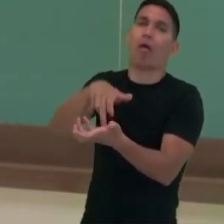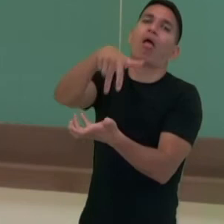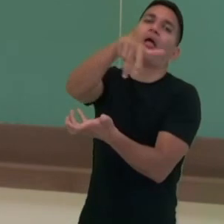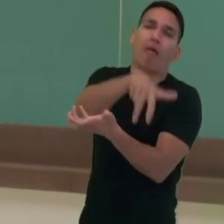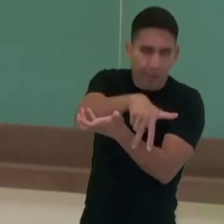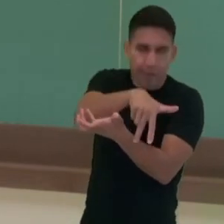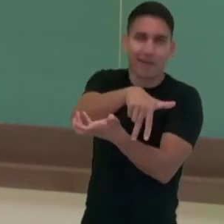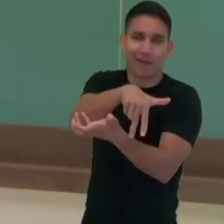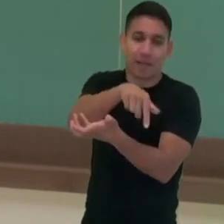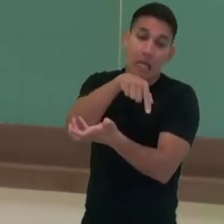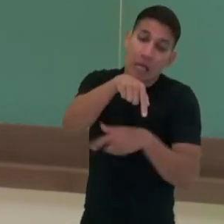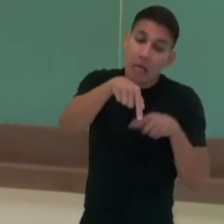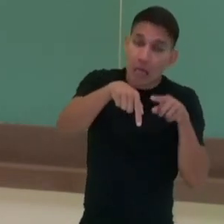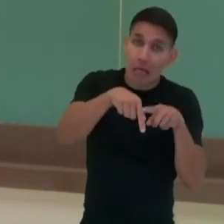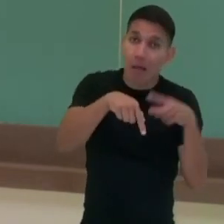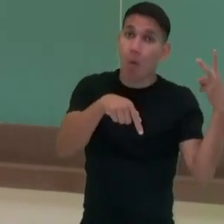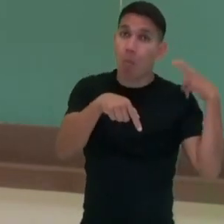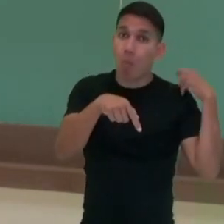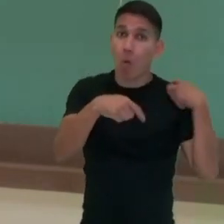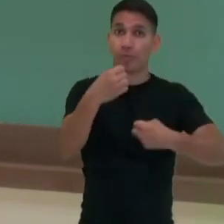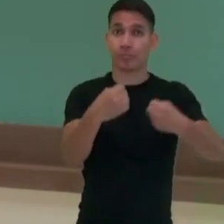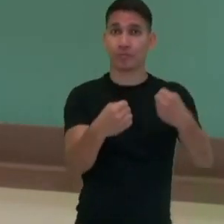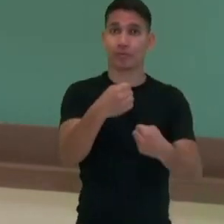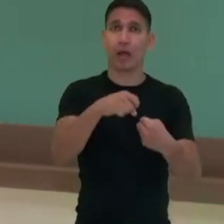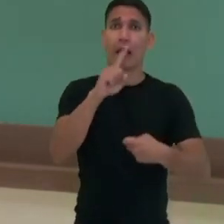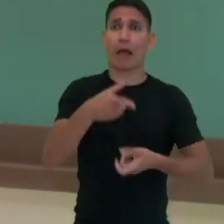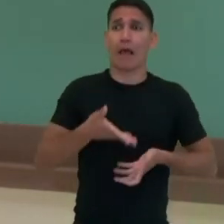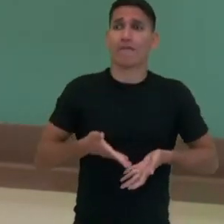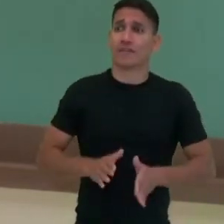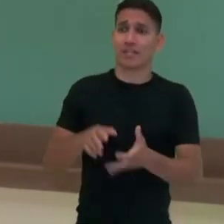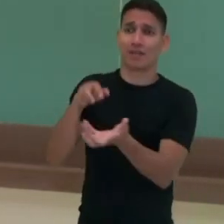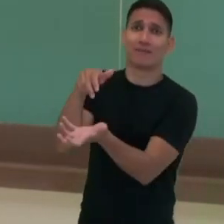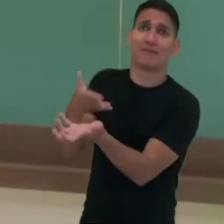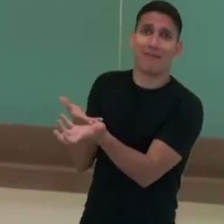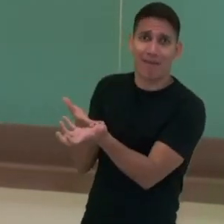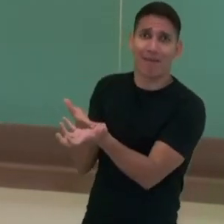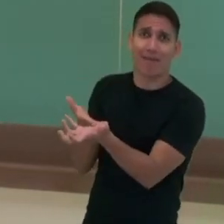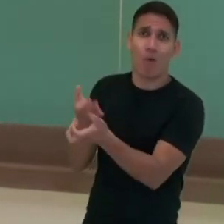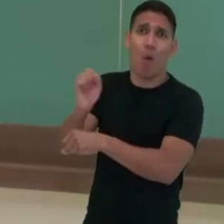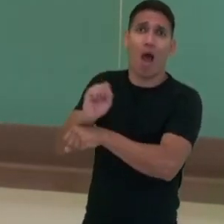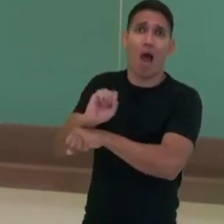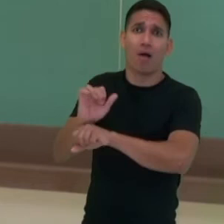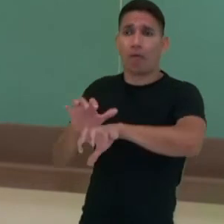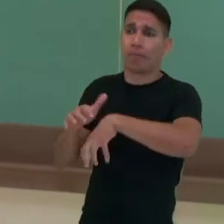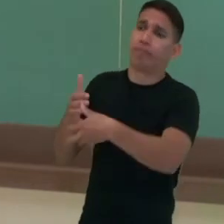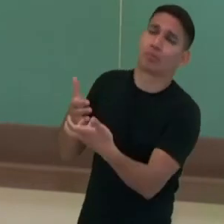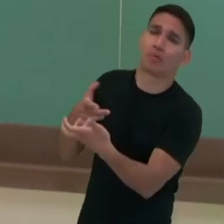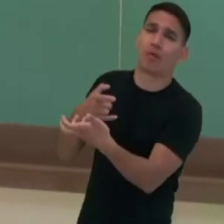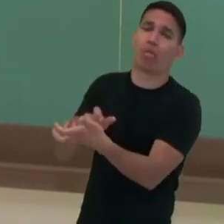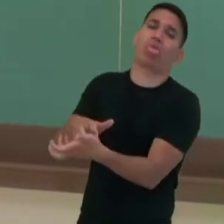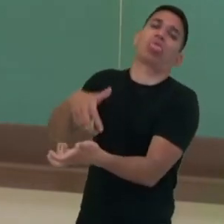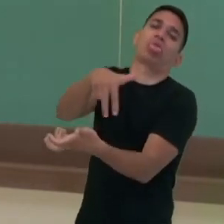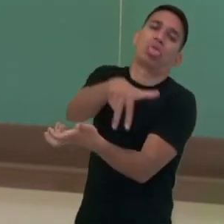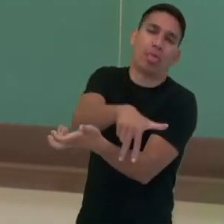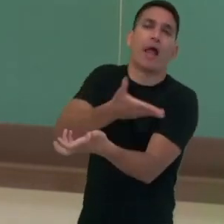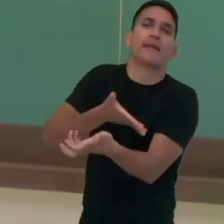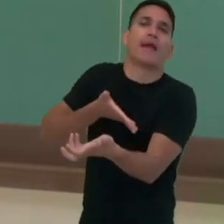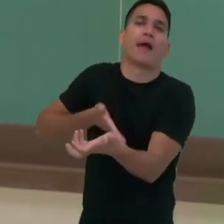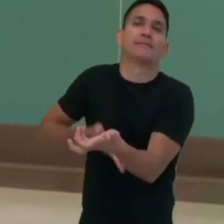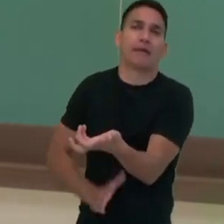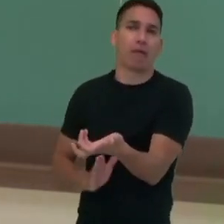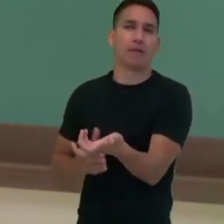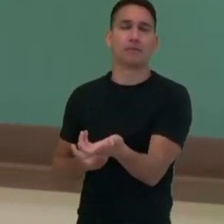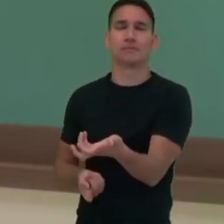dentro do automóvel fosse uma cria, né? Tivesse dado cria ali, tivesse nascido ali alguém,